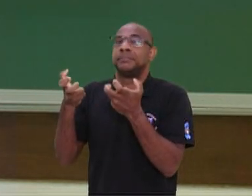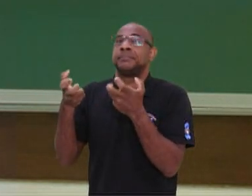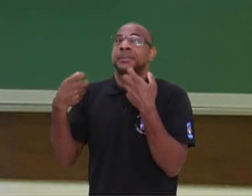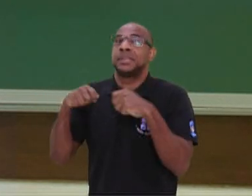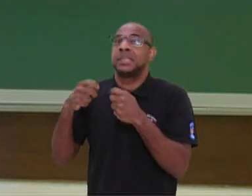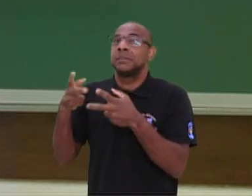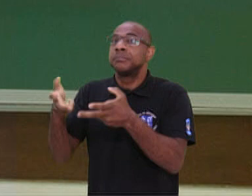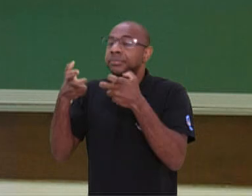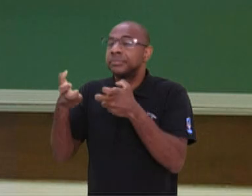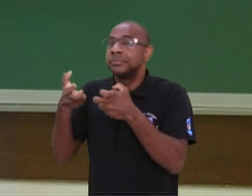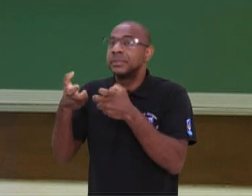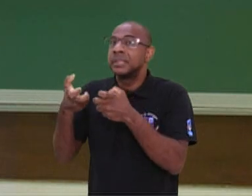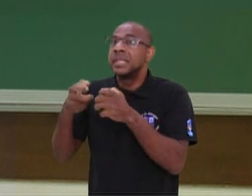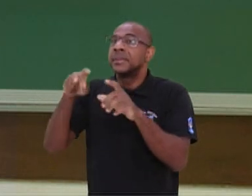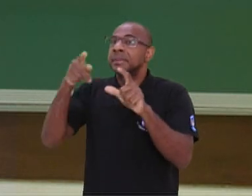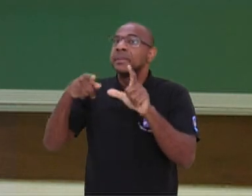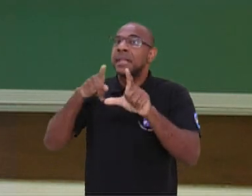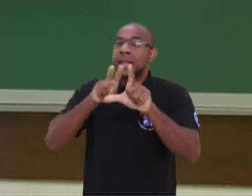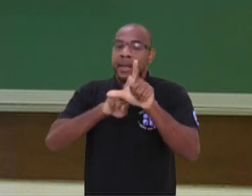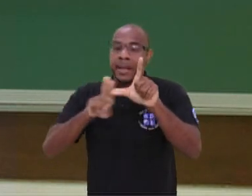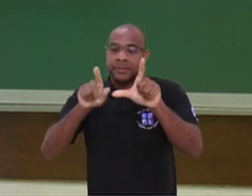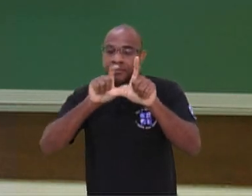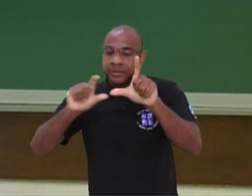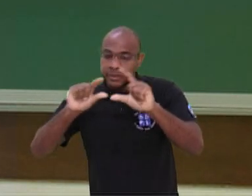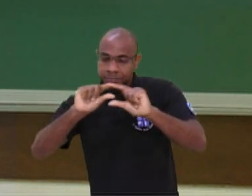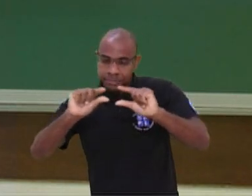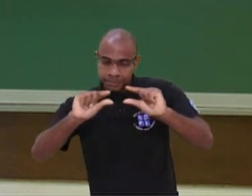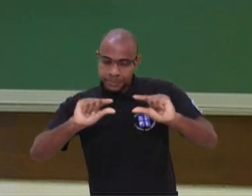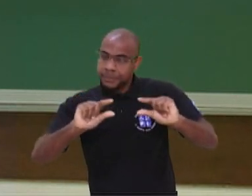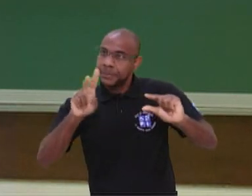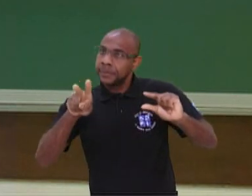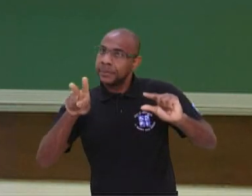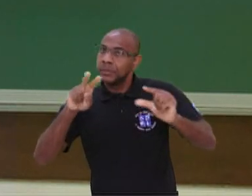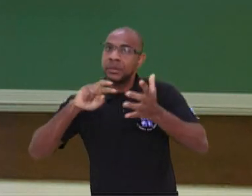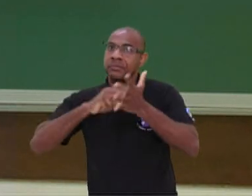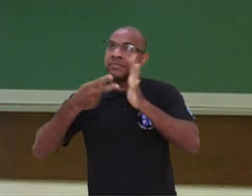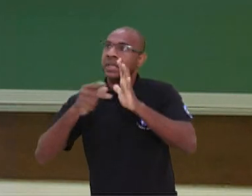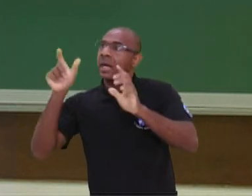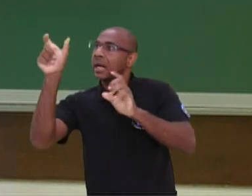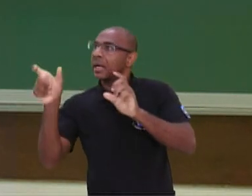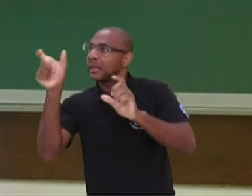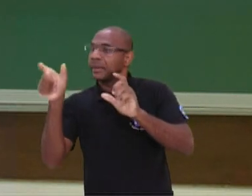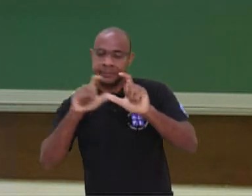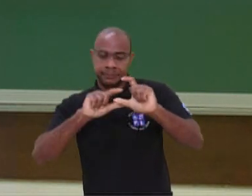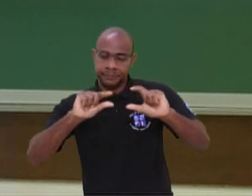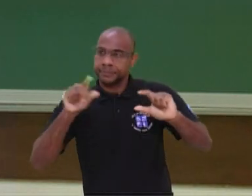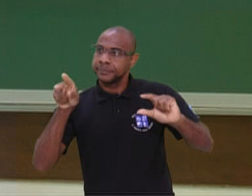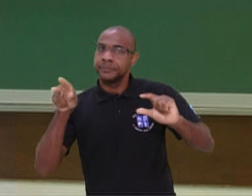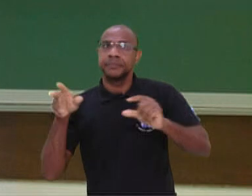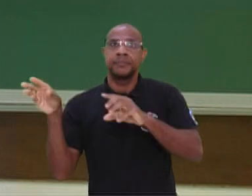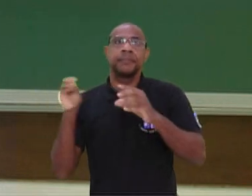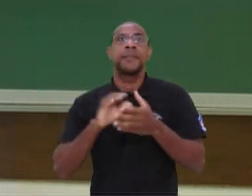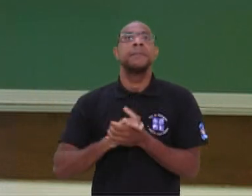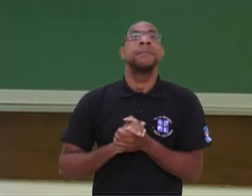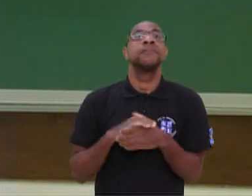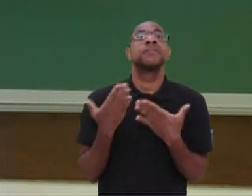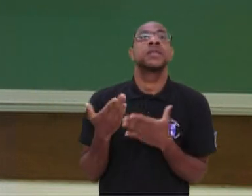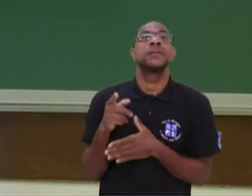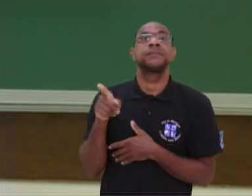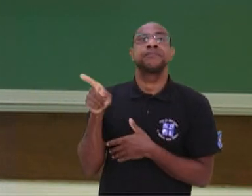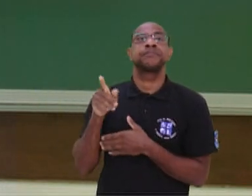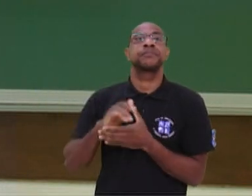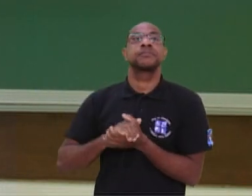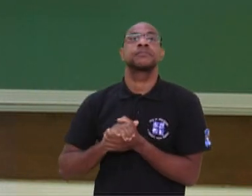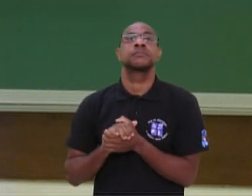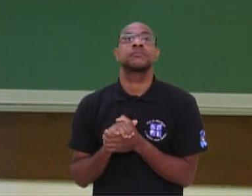exige reconhecimento de legendas e a gente vai refinar isso tudo ao longo da aula. Pois bem, o gráfico que eu trouxe para vocês e os